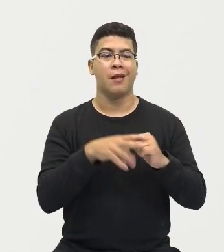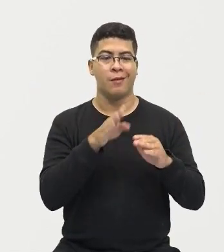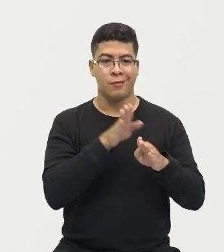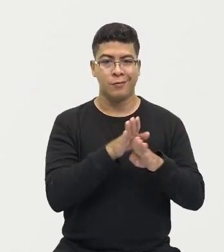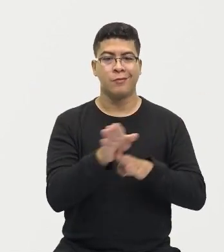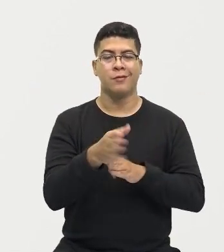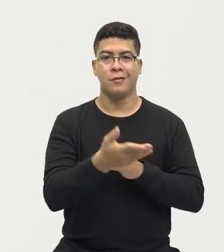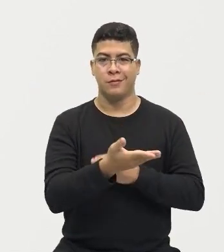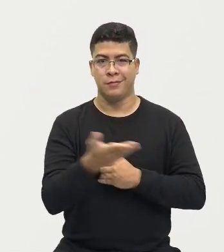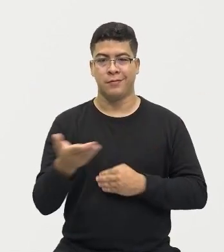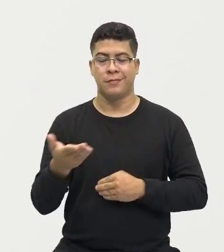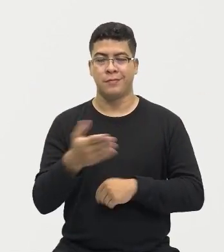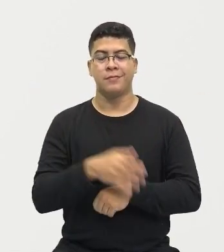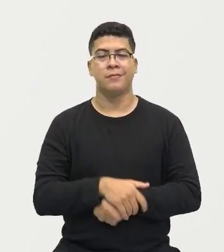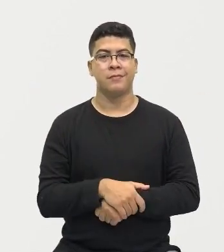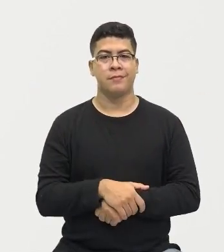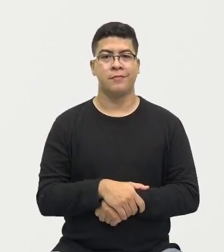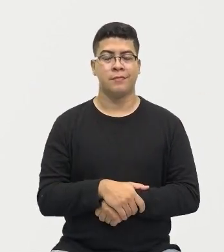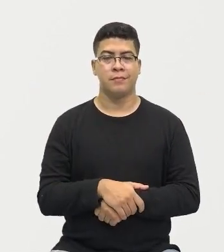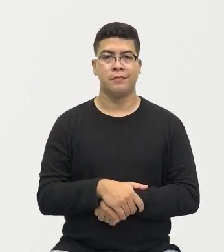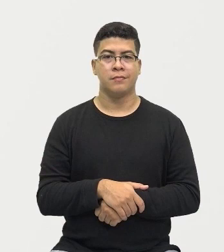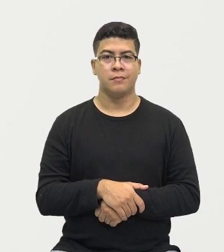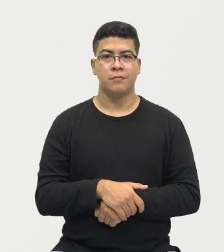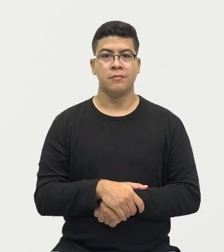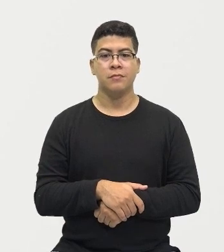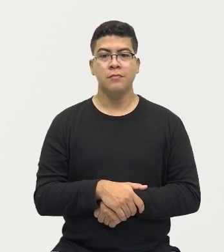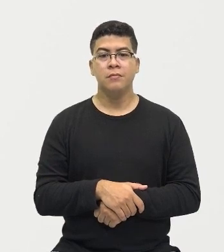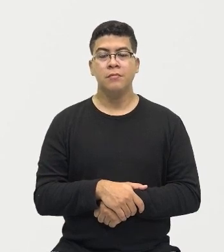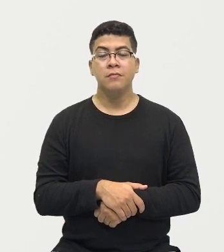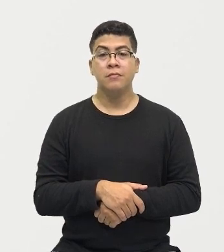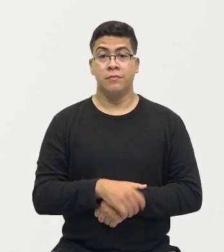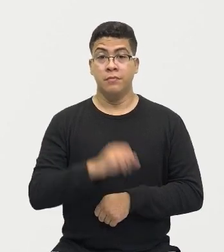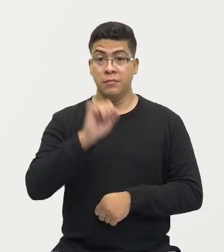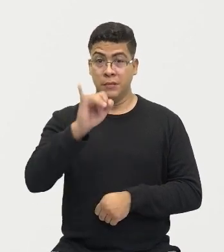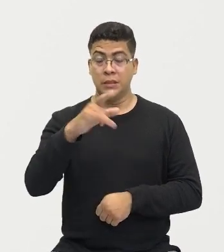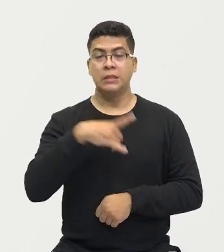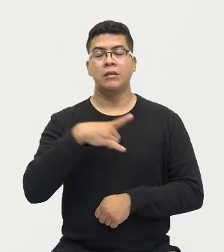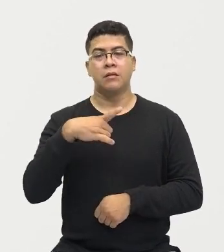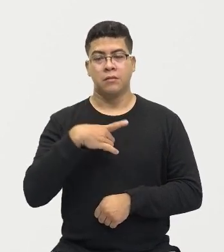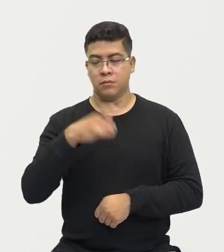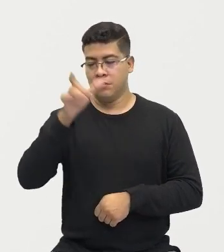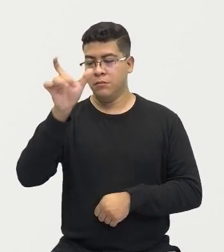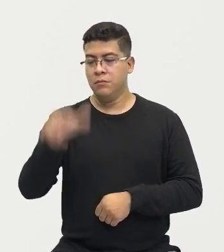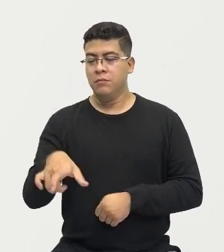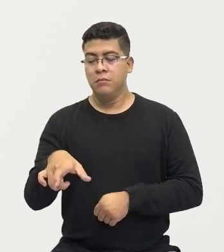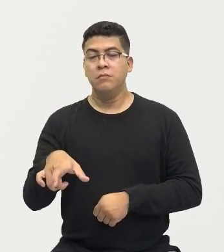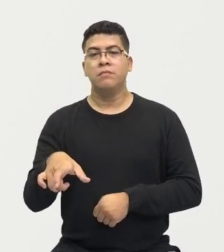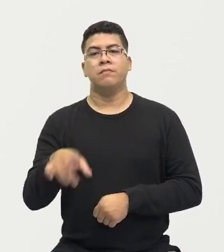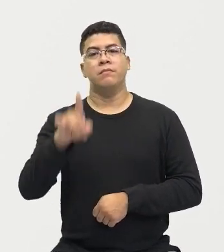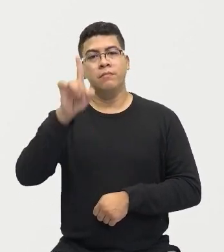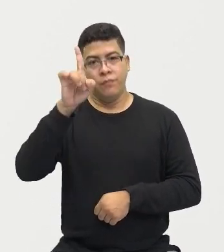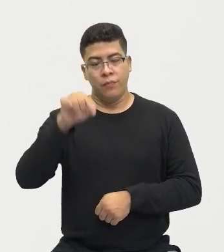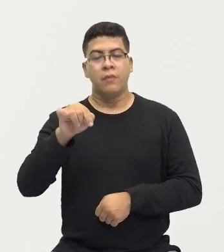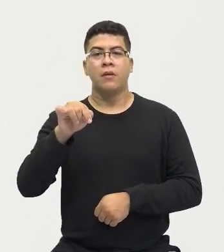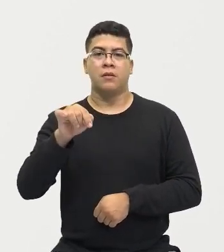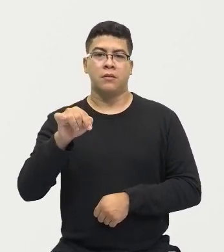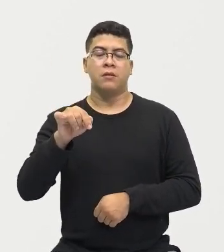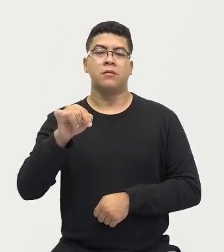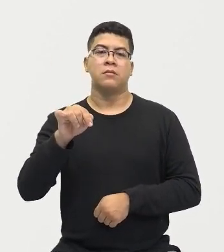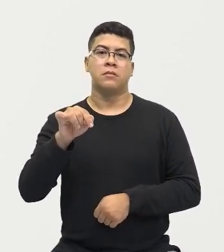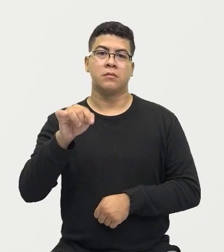exatamente. Perguntou para o verbo te indica quem é o sujeito. Se tem o sujeito, já sabe que é oração subordinada,